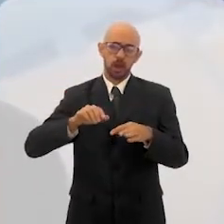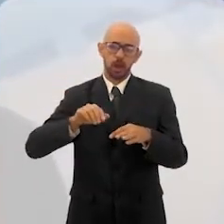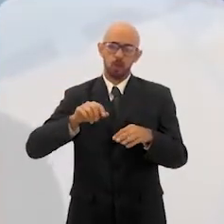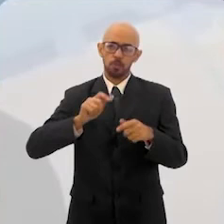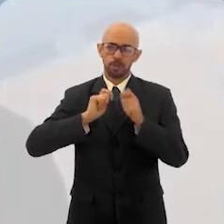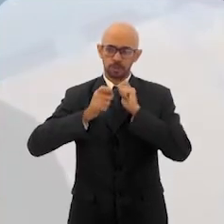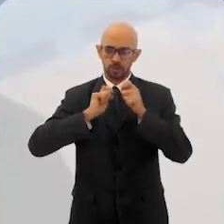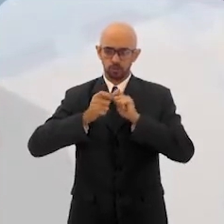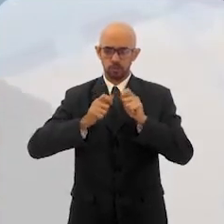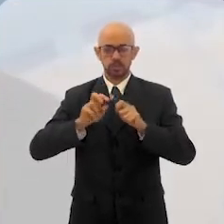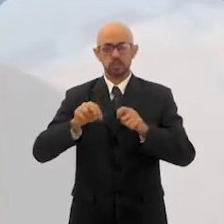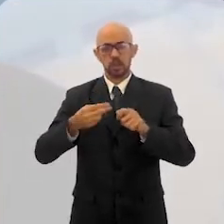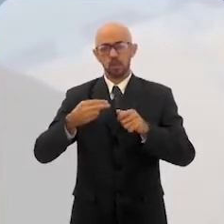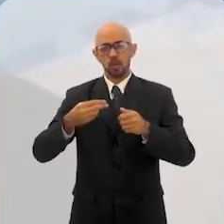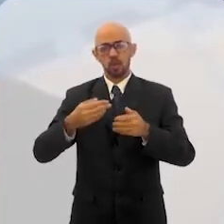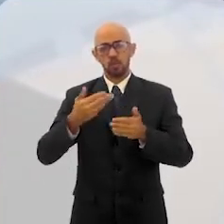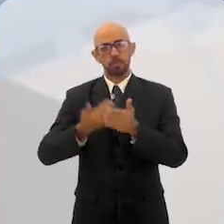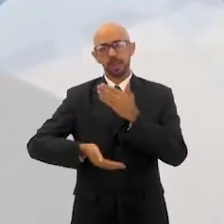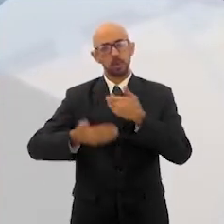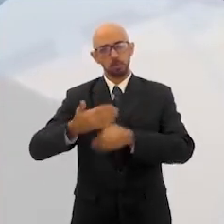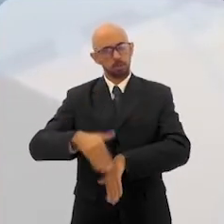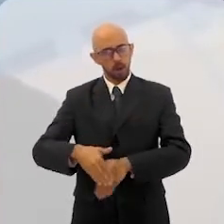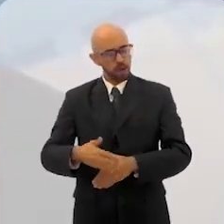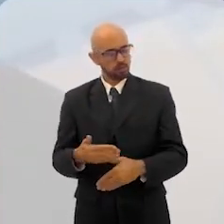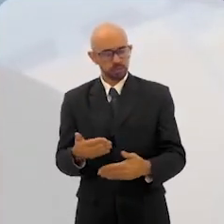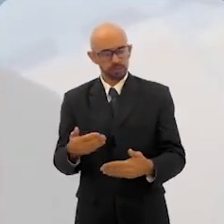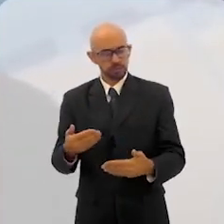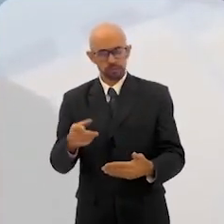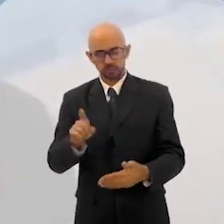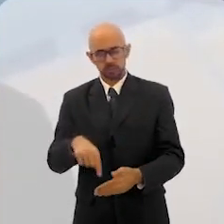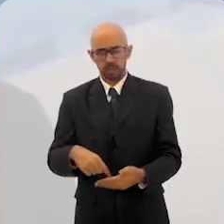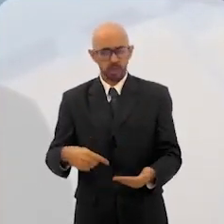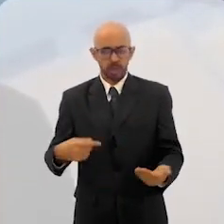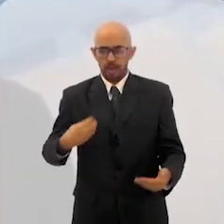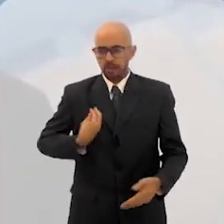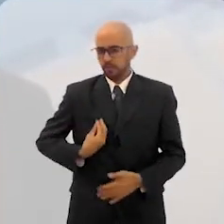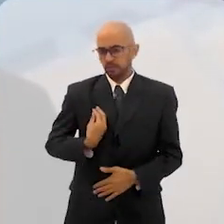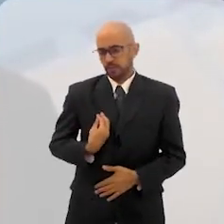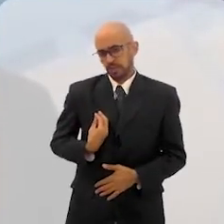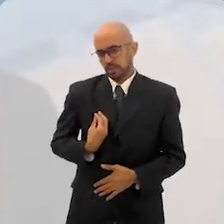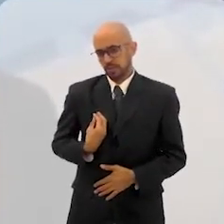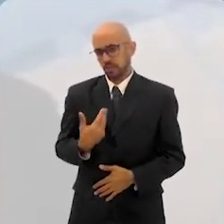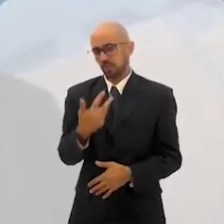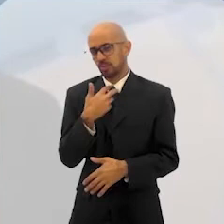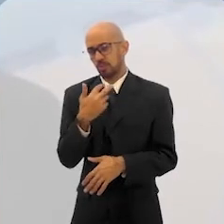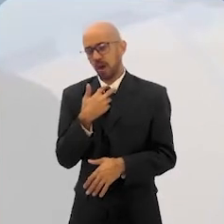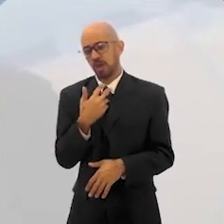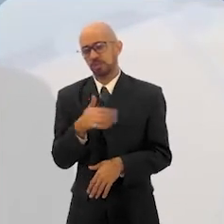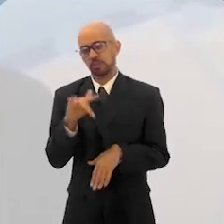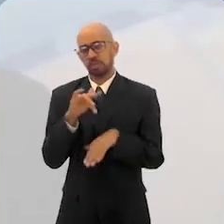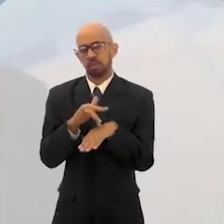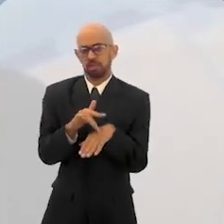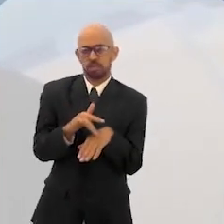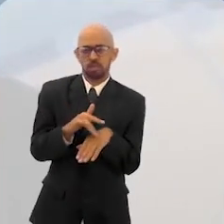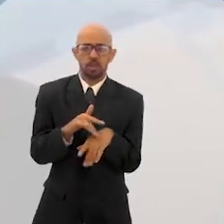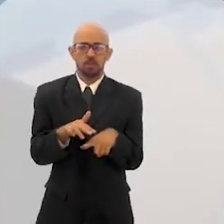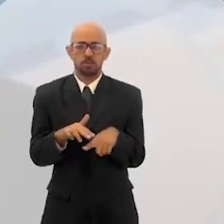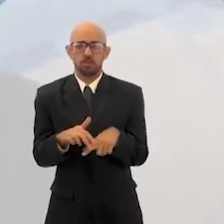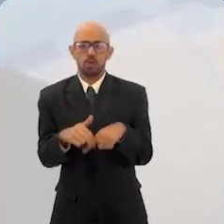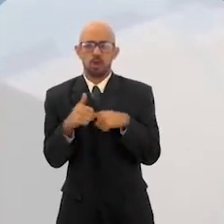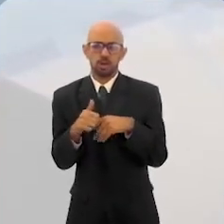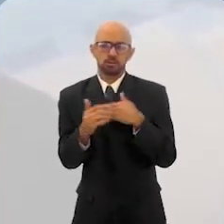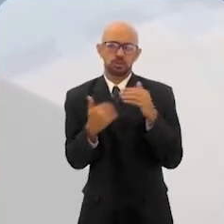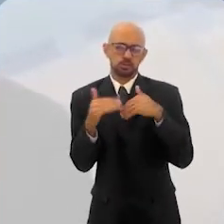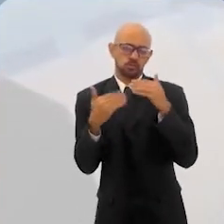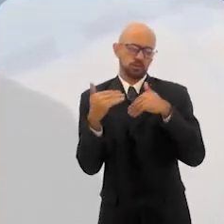já foi mal numa prova, teve que fazer de novo. Isso faz parte do processo. Então a gente não pode se frustrar nesse caminhar. Eu acho que esse